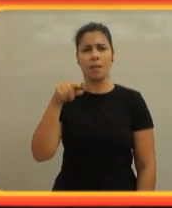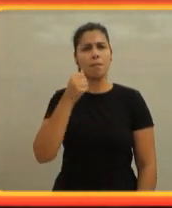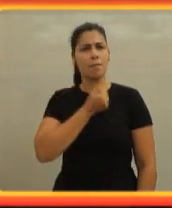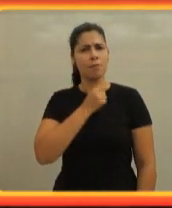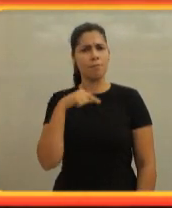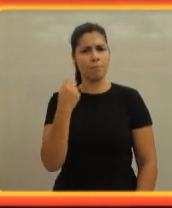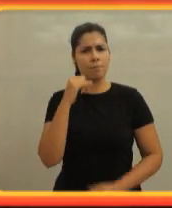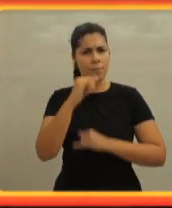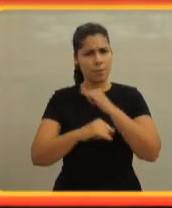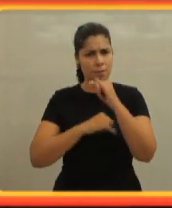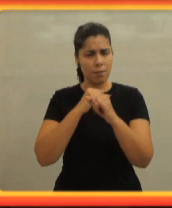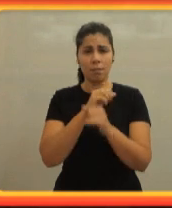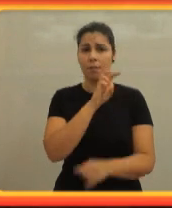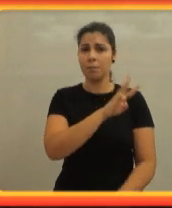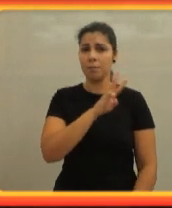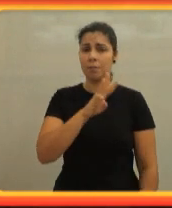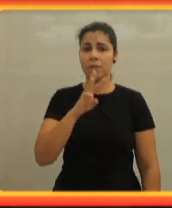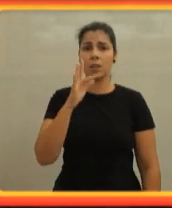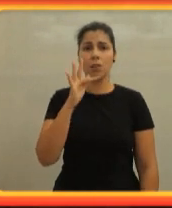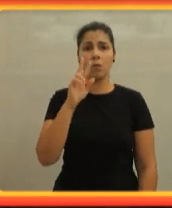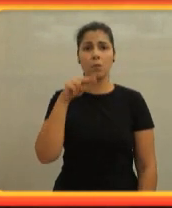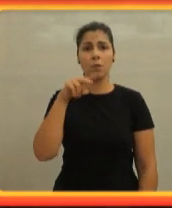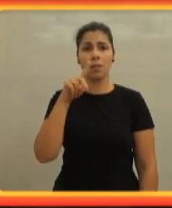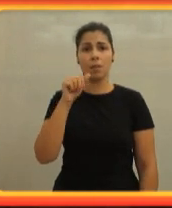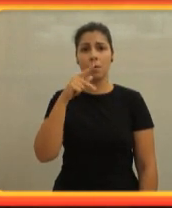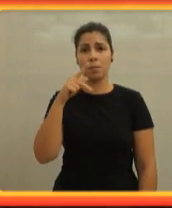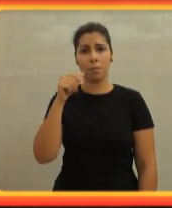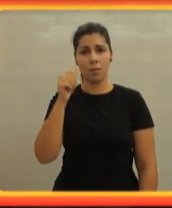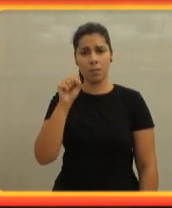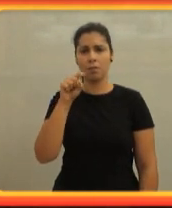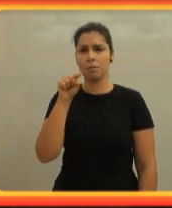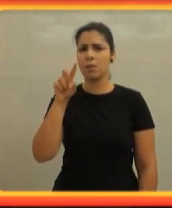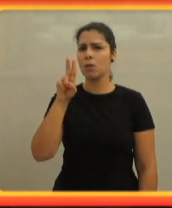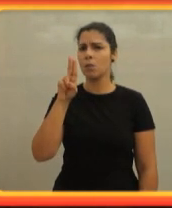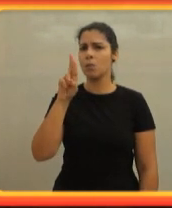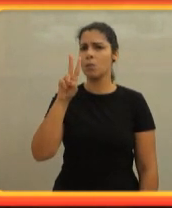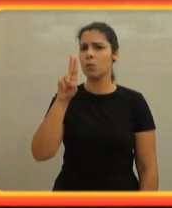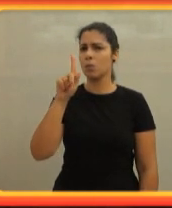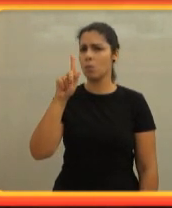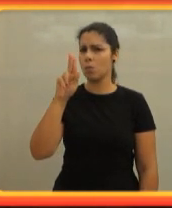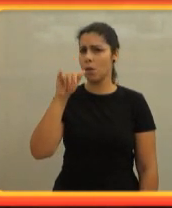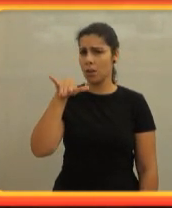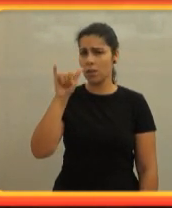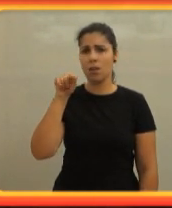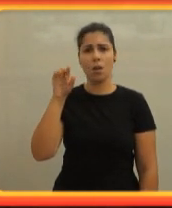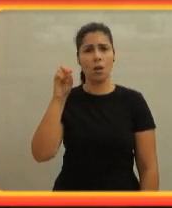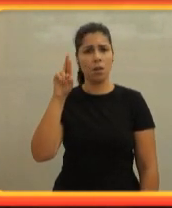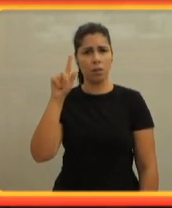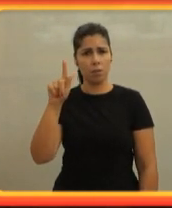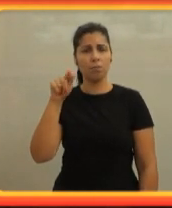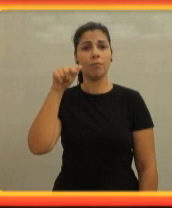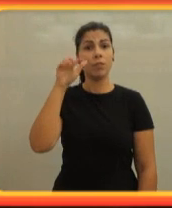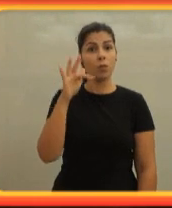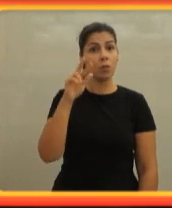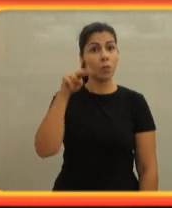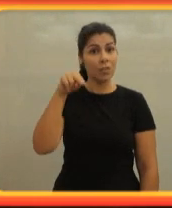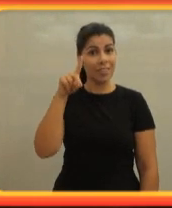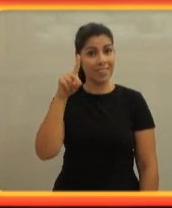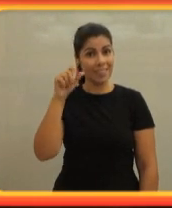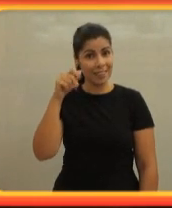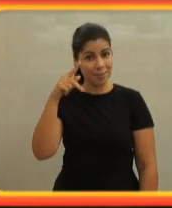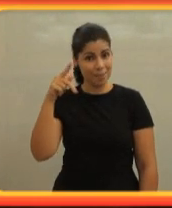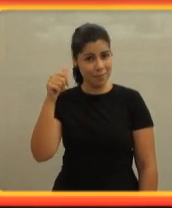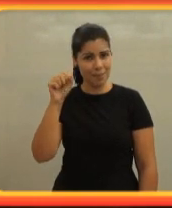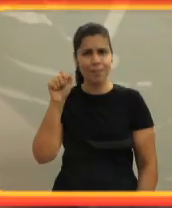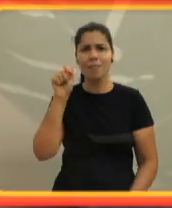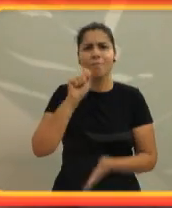www.fundapaz-uruguai.org. Fundapaz se escreve com 2P e termina com S. Temos página no Facebook. Acho que esses são todos os